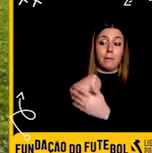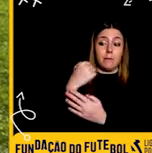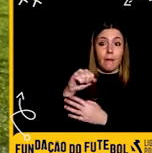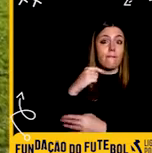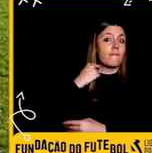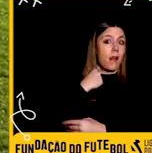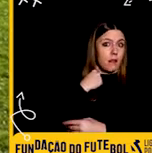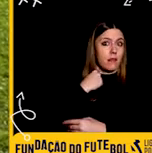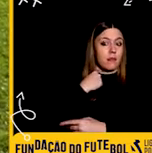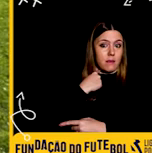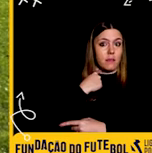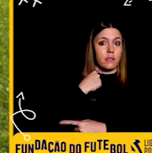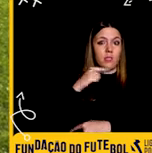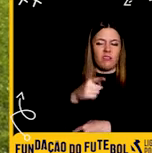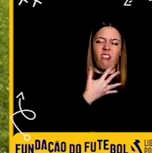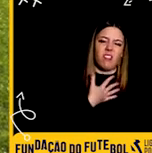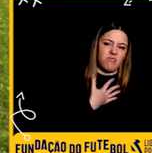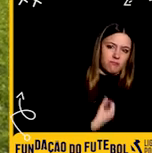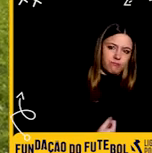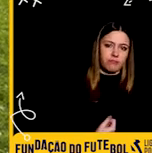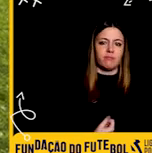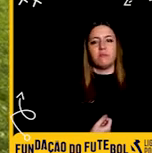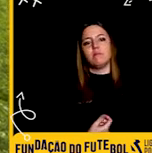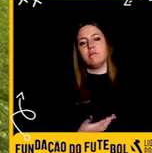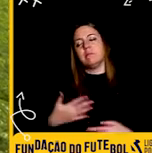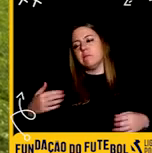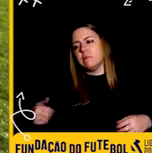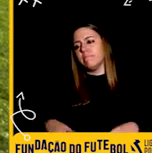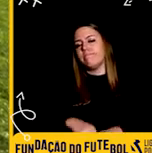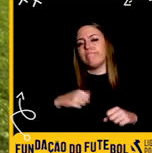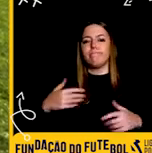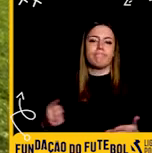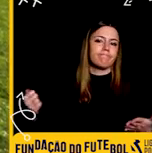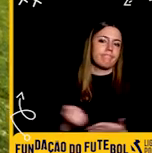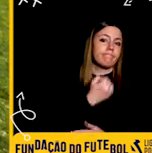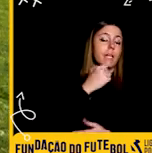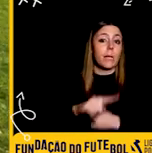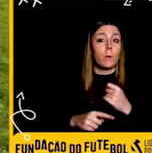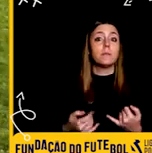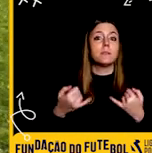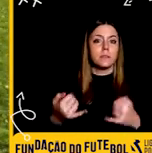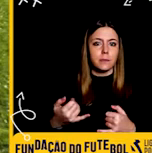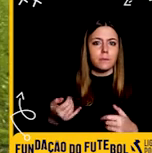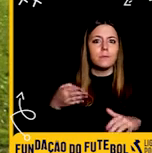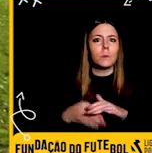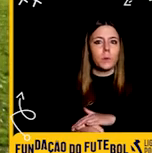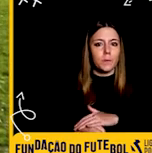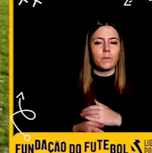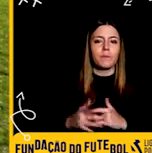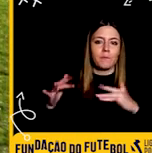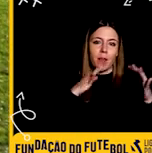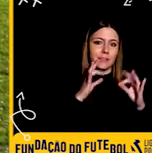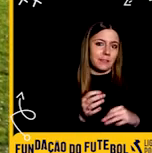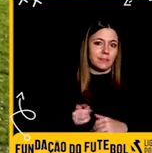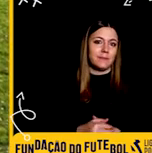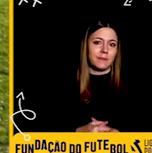cabeça, sim. Cortam em cima da linha, sim. Tu ficas frustrado, sim. Bates contra o poste e na jogada a seguir, marcas. O